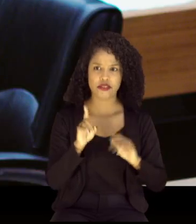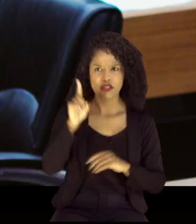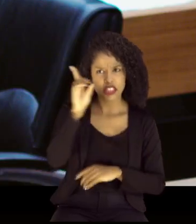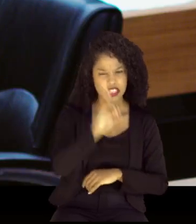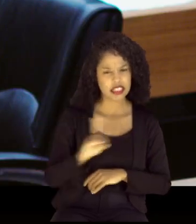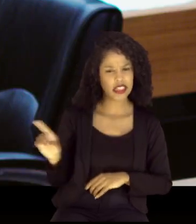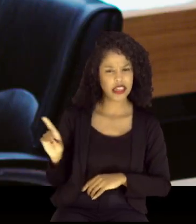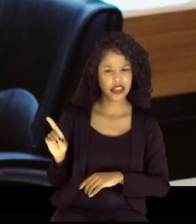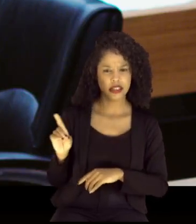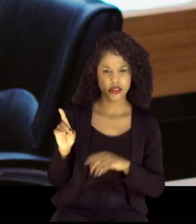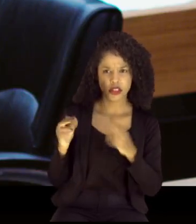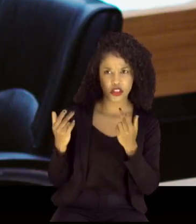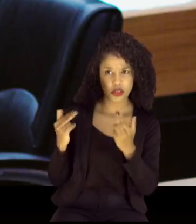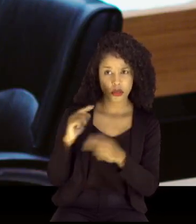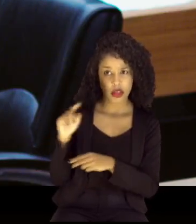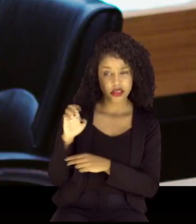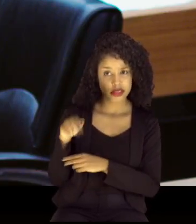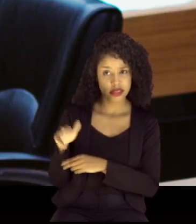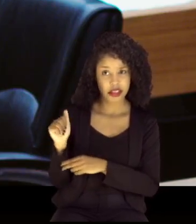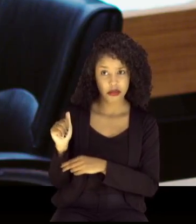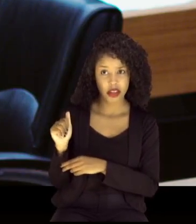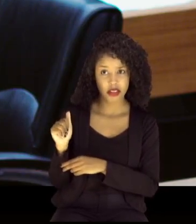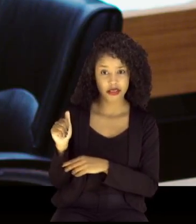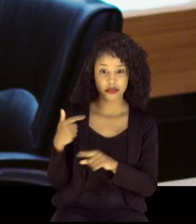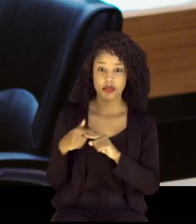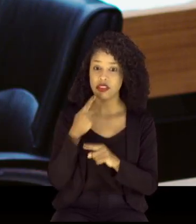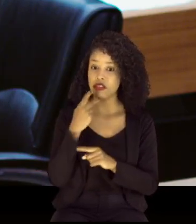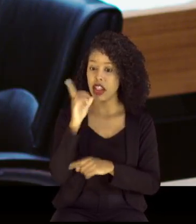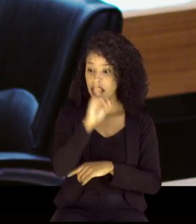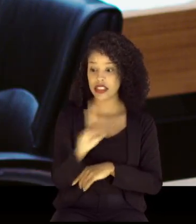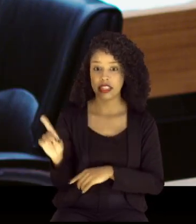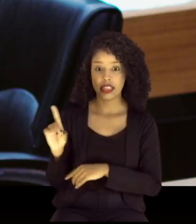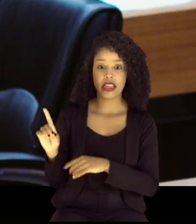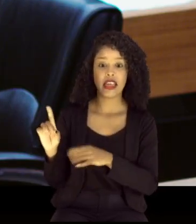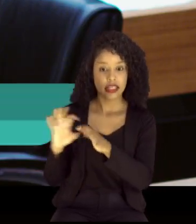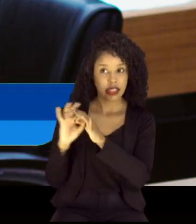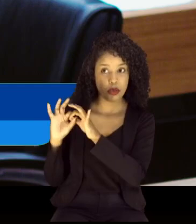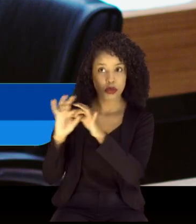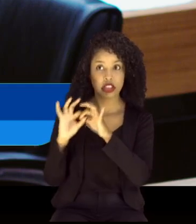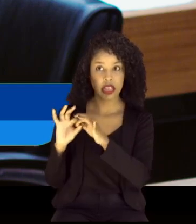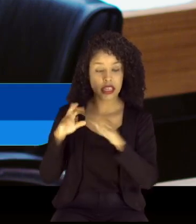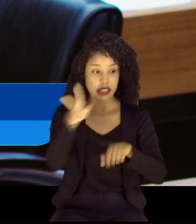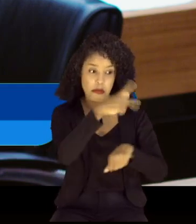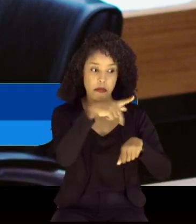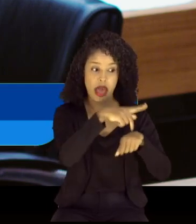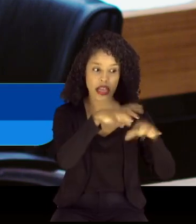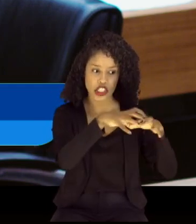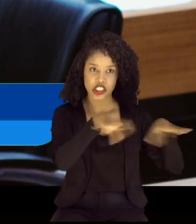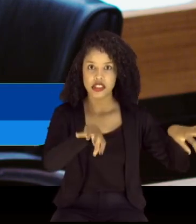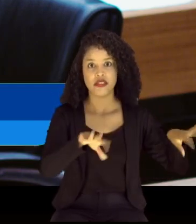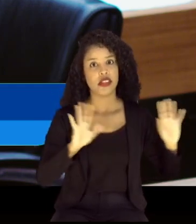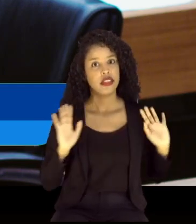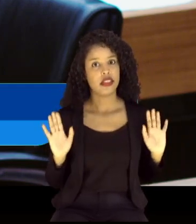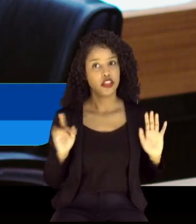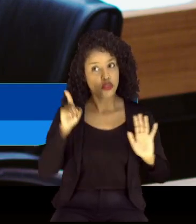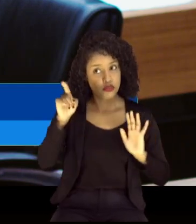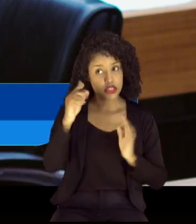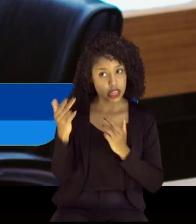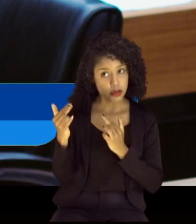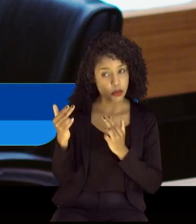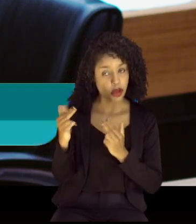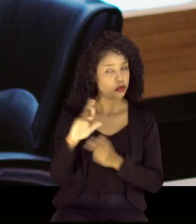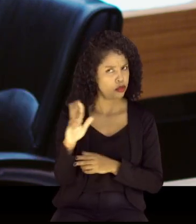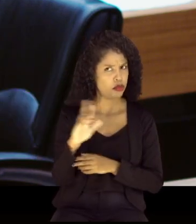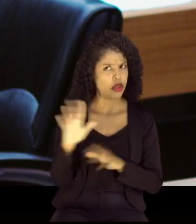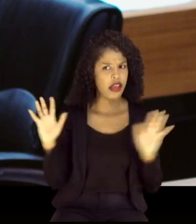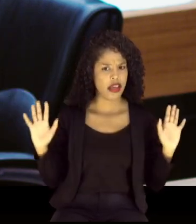de Zema, não, é? Porque Zema diz que é a direita unida e o país dividido. Eu espero que Vossa Excelência não seja da direita de Zema. Porque ele